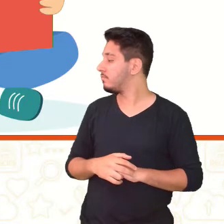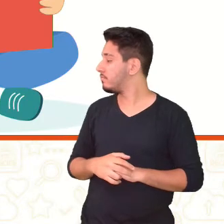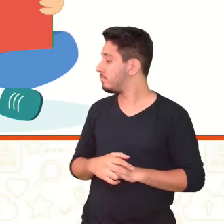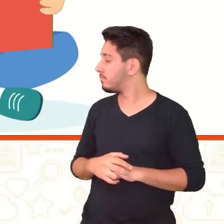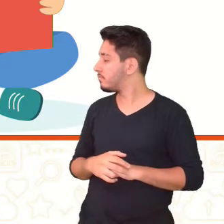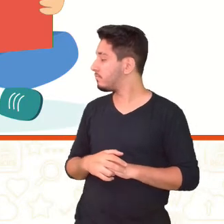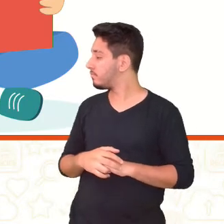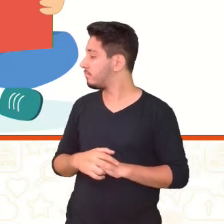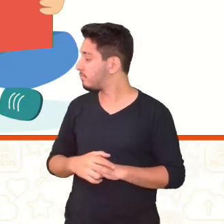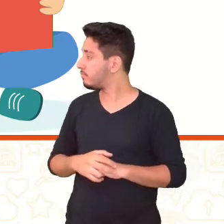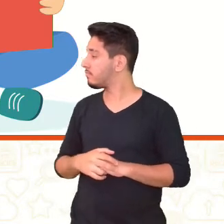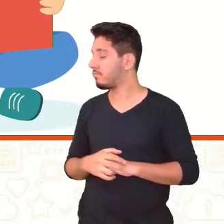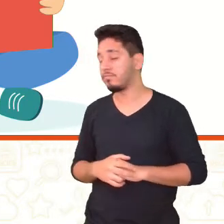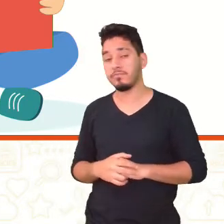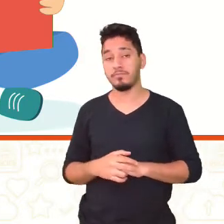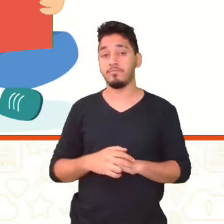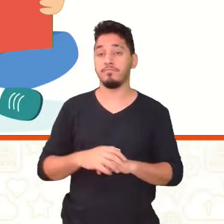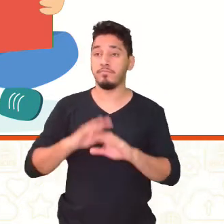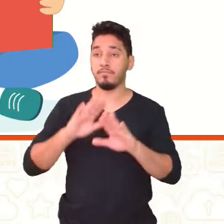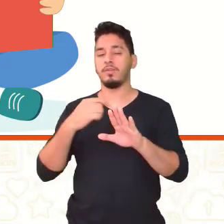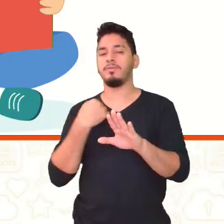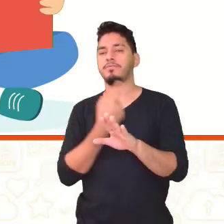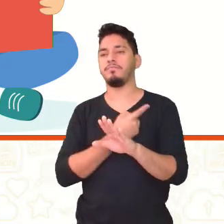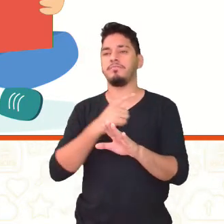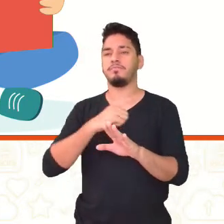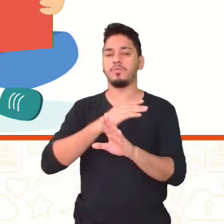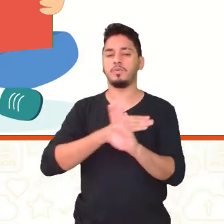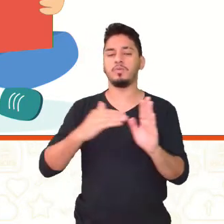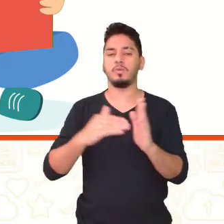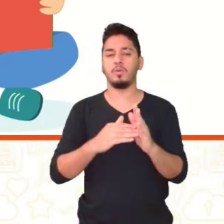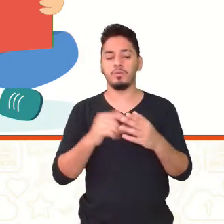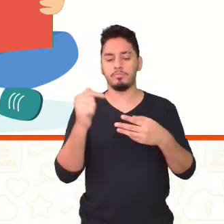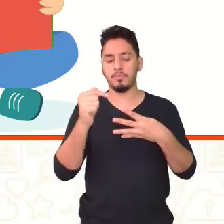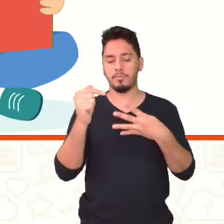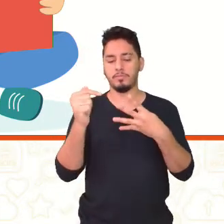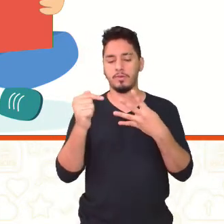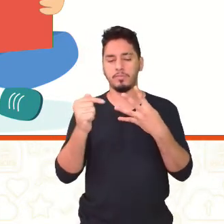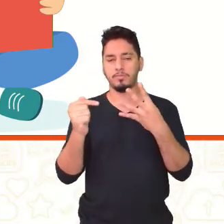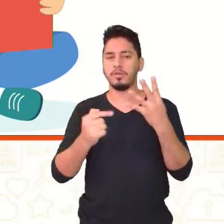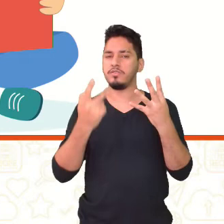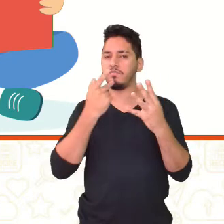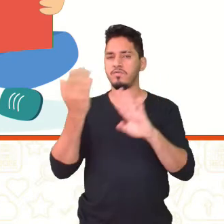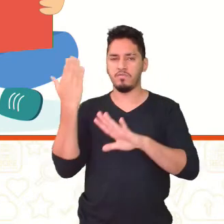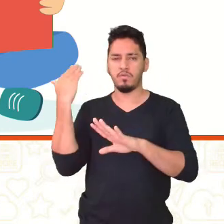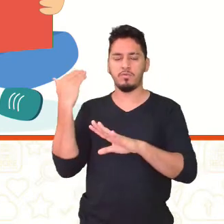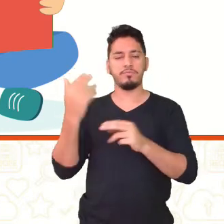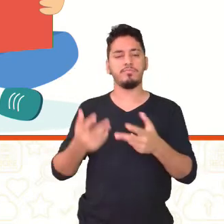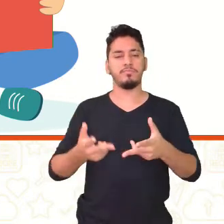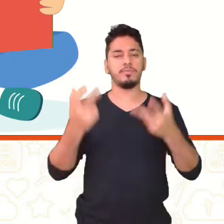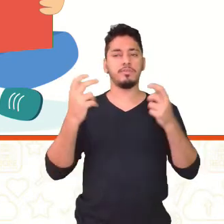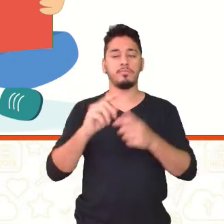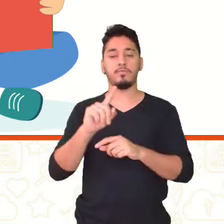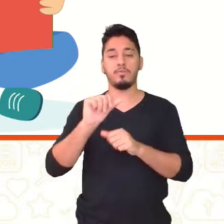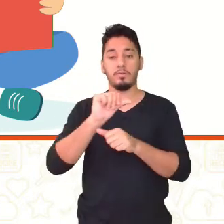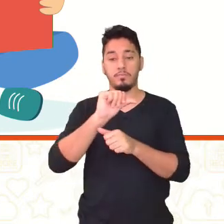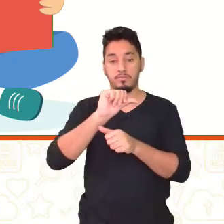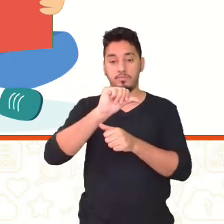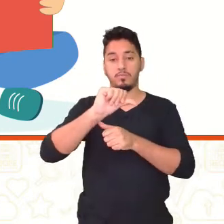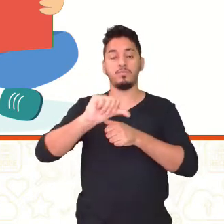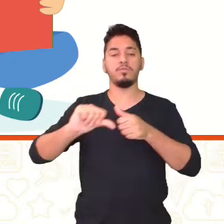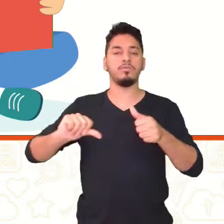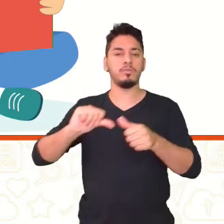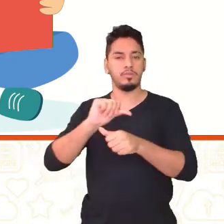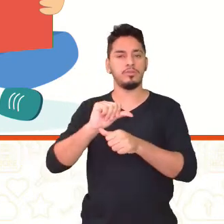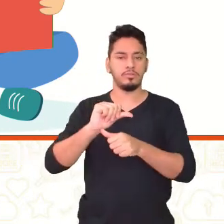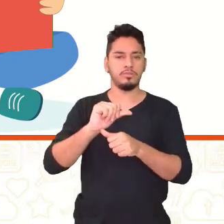Então, quando a gente considera todos esses aspectos que a gente falou agora há pouco, a gente percebe uma mudança, né,